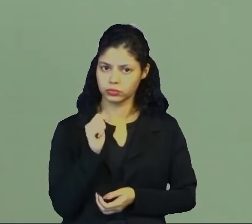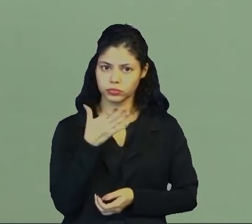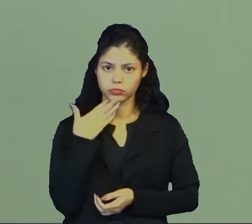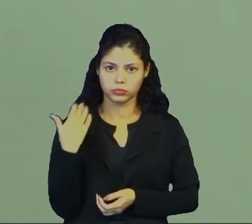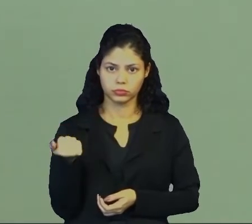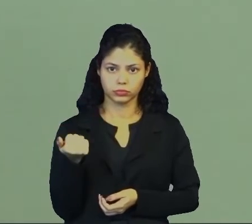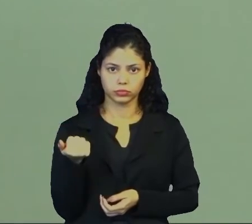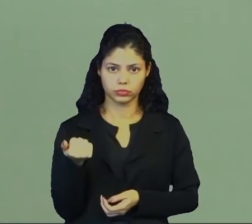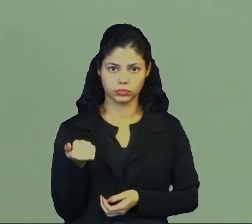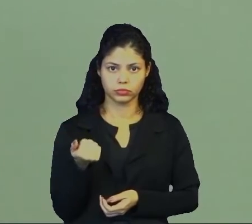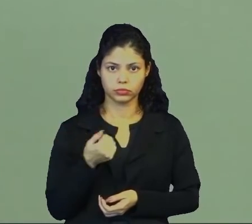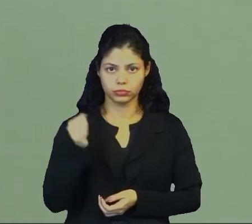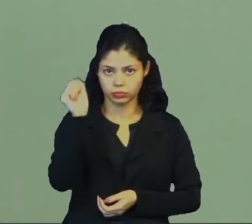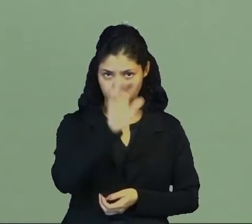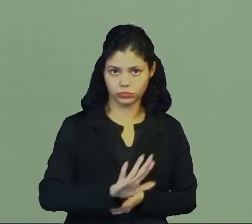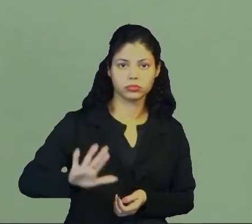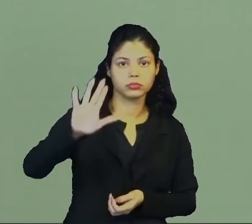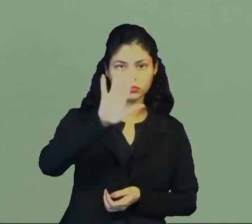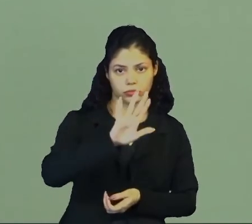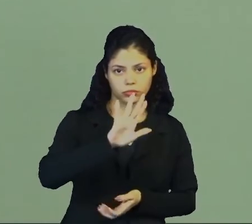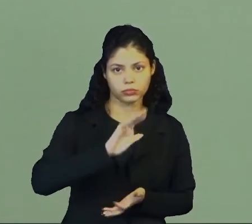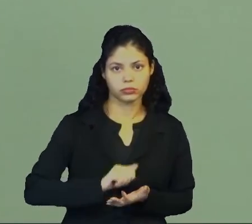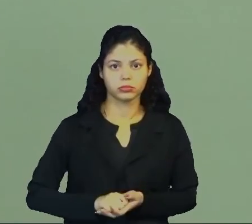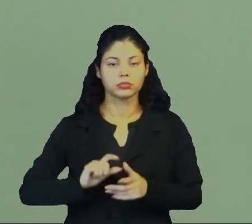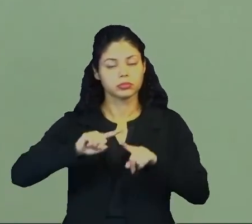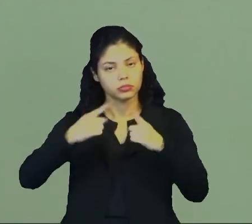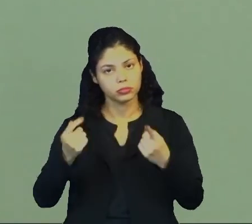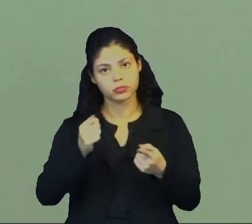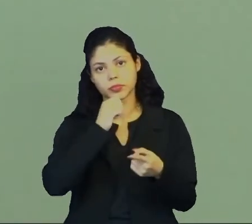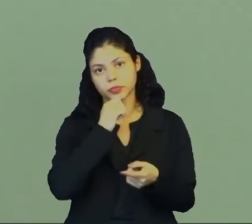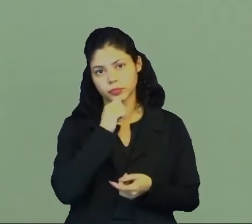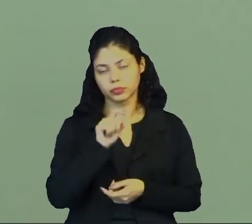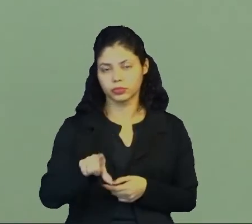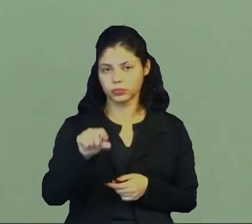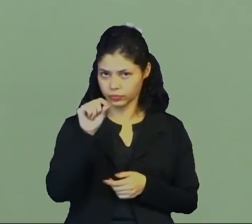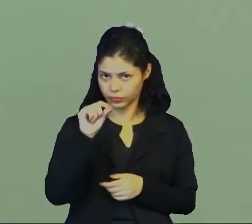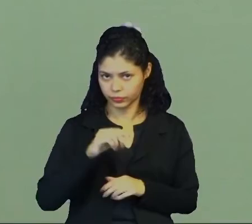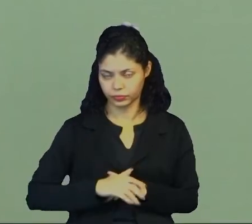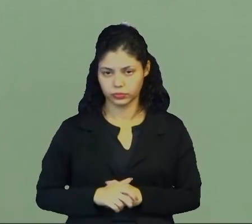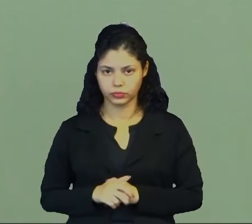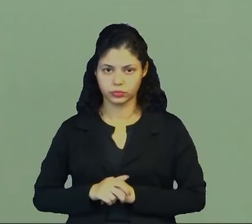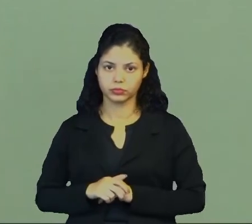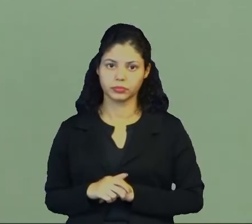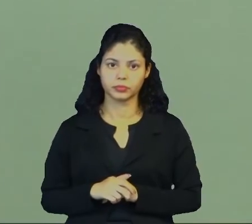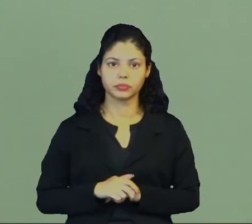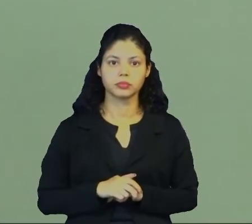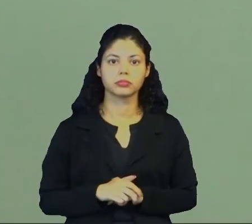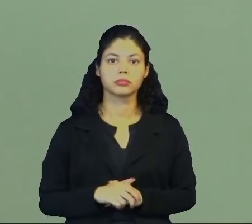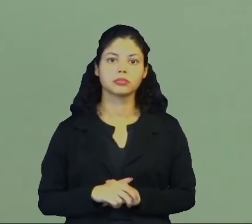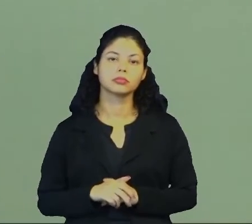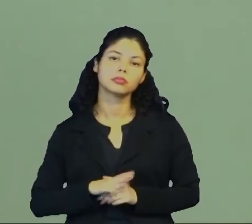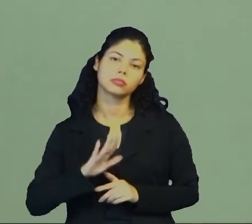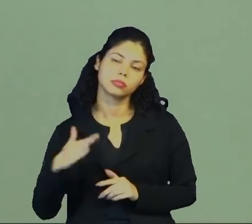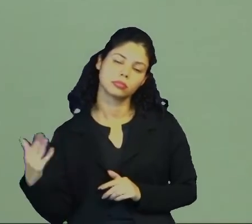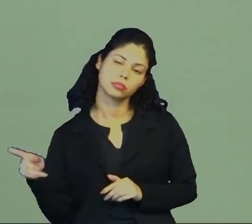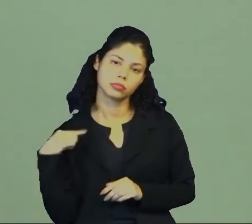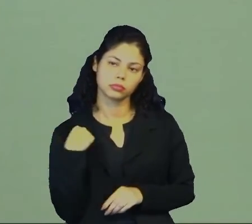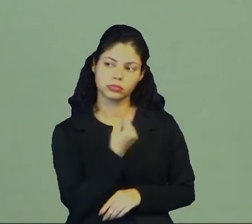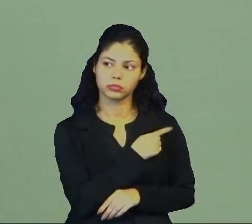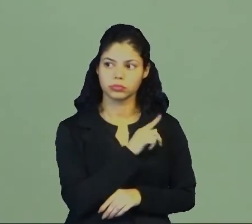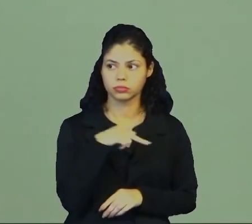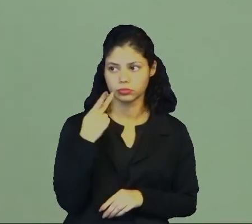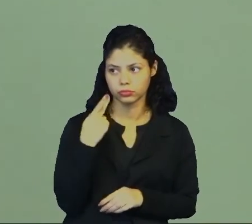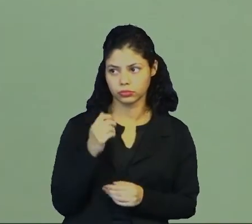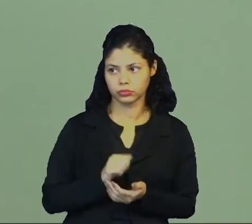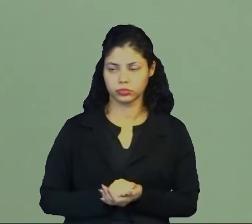é melhor para o geral, mas ainda assim é uma escolha. E quando a gente fala